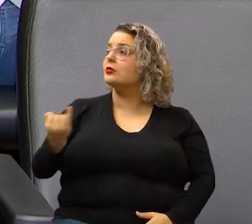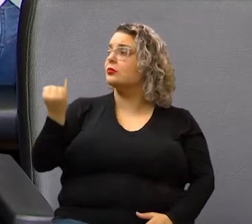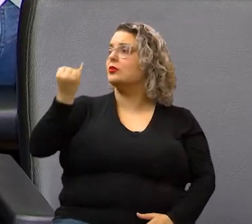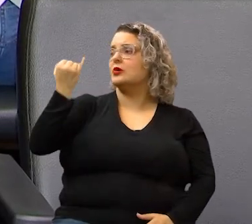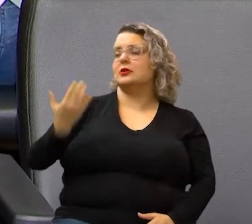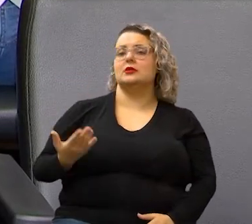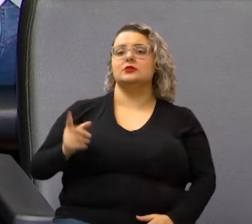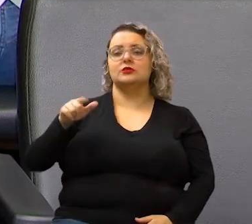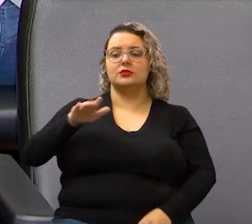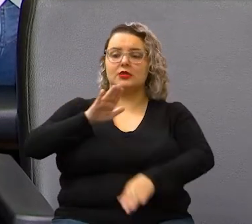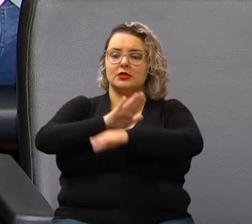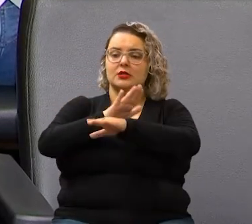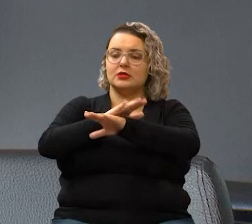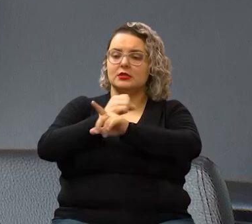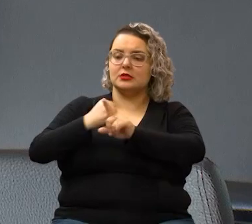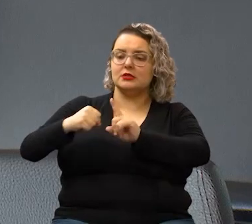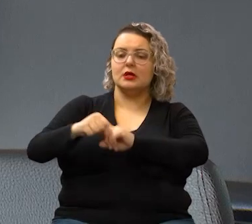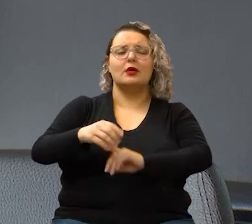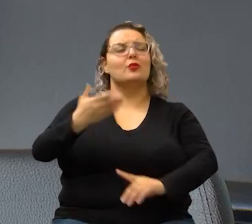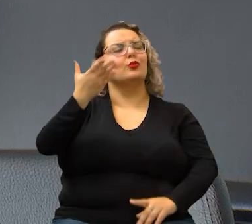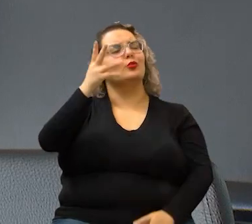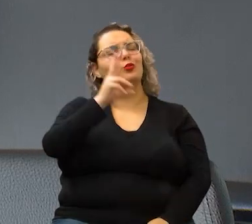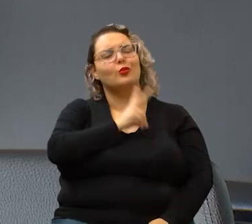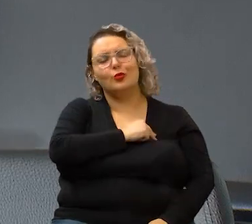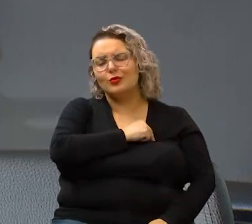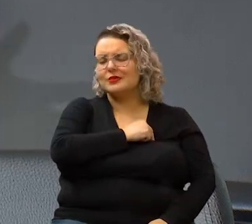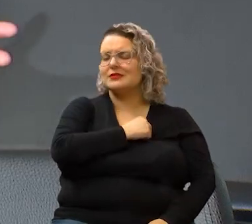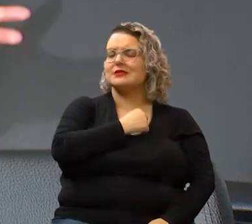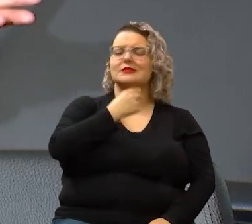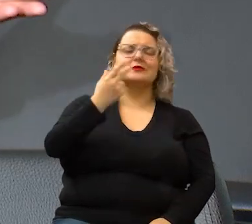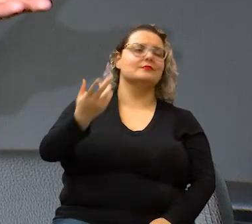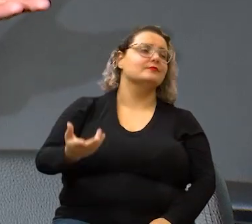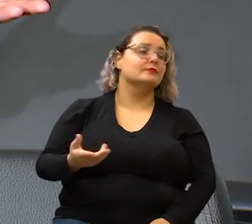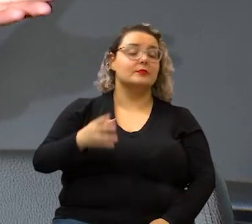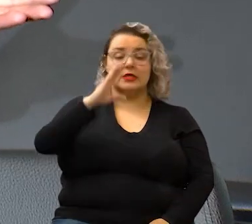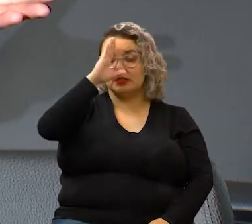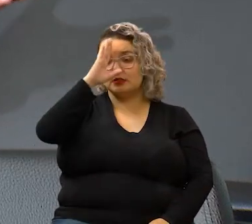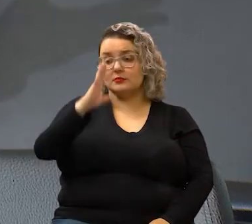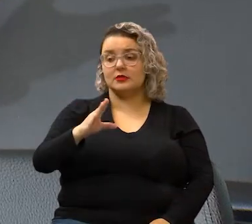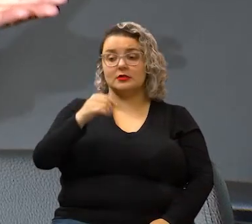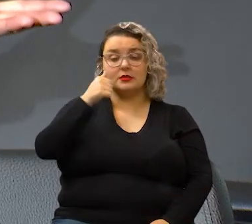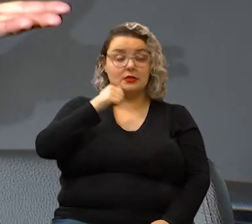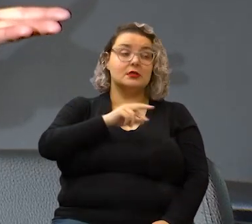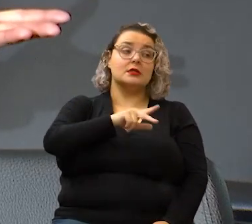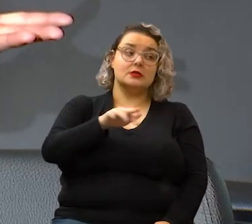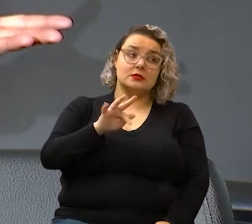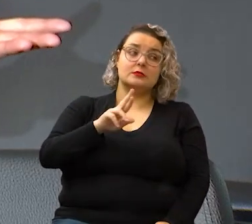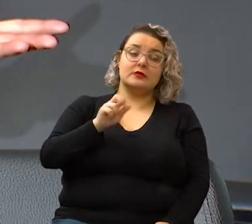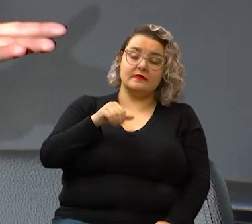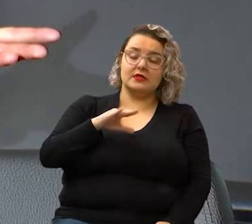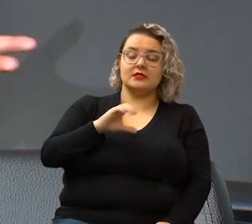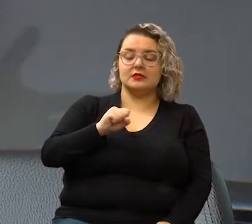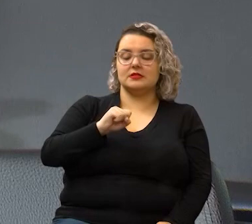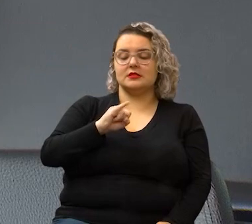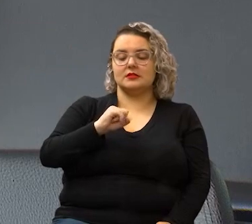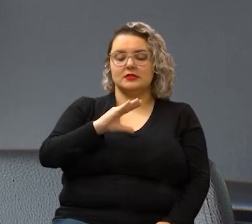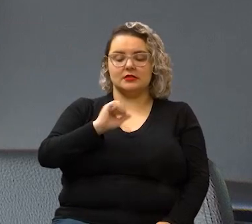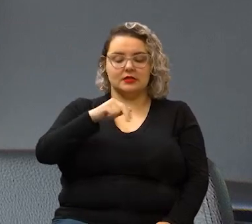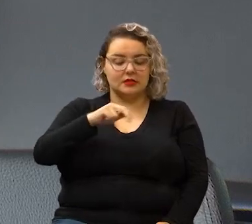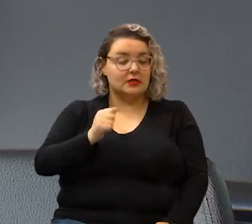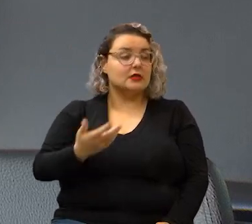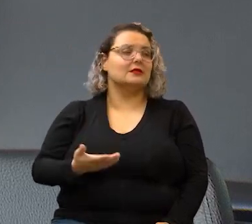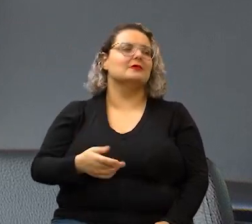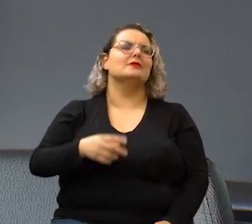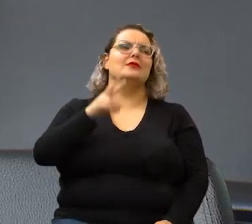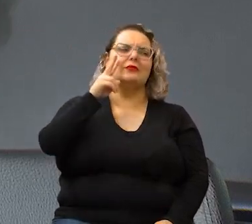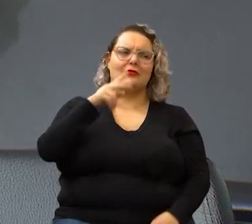questão tão importante que é a assistência social, vereador? Rapaz, olha, principalmente das irmãs franciscanas, eu vi